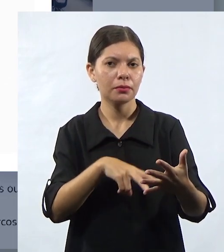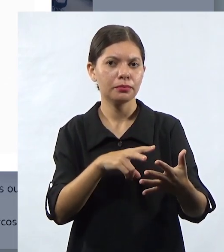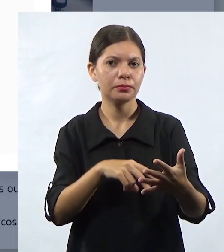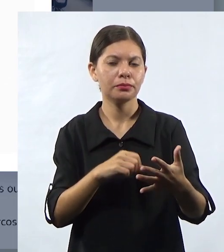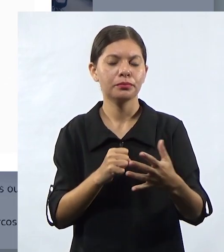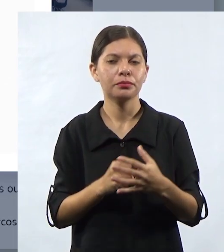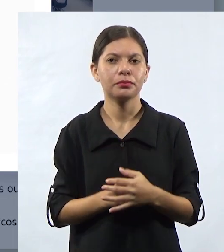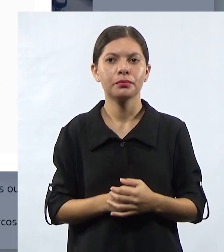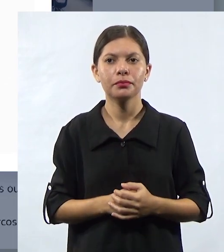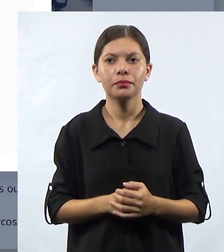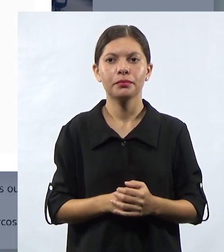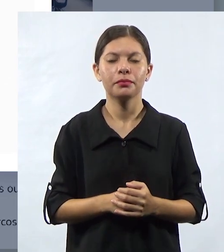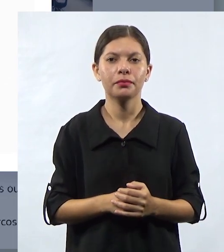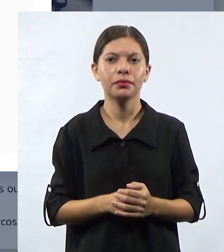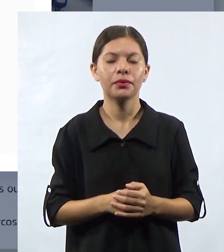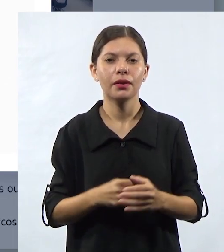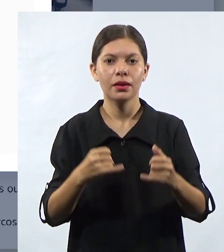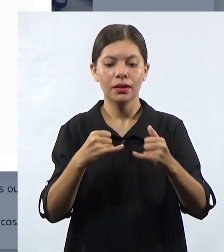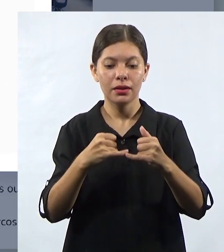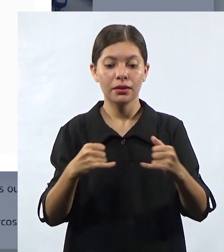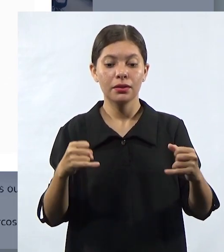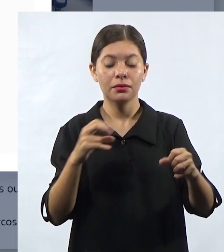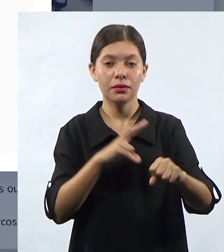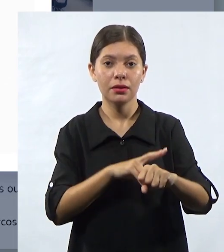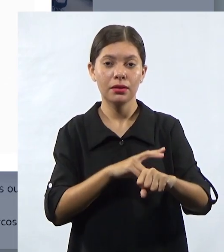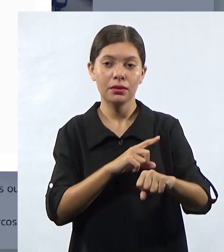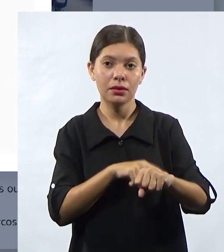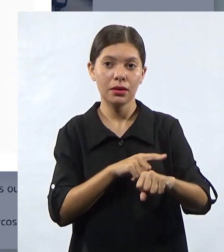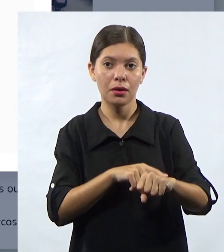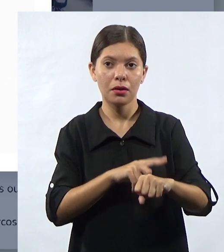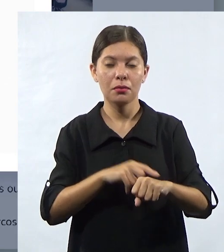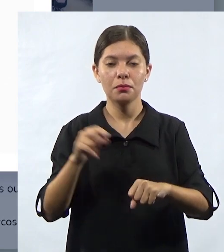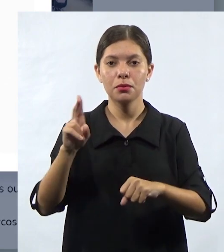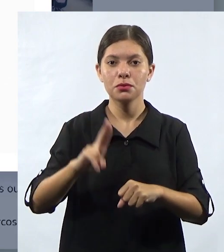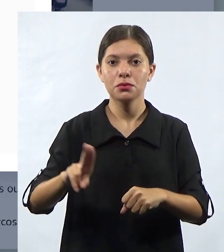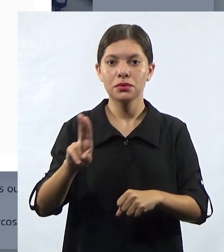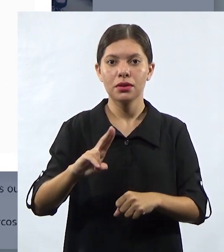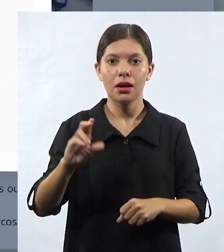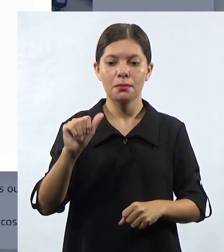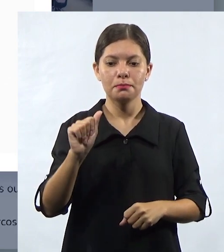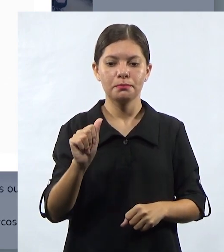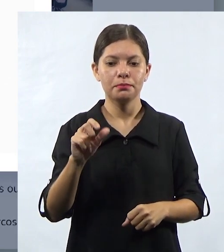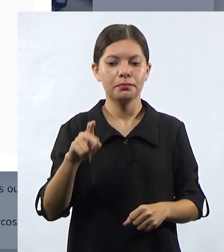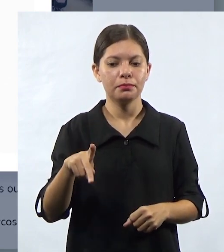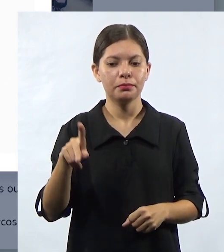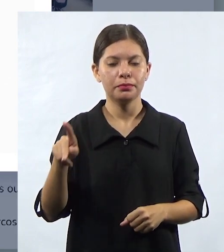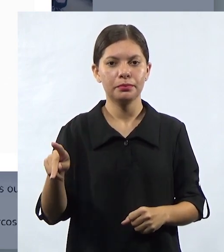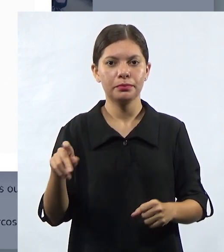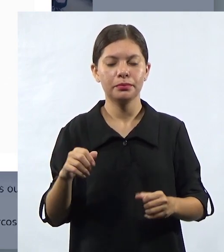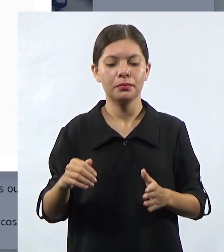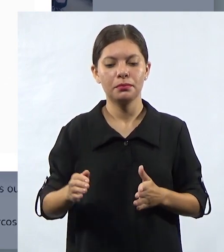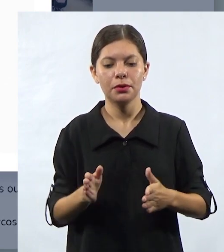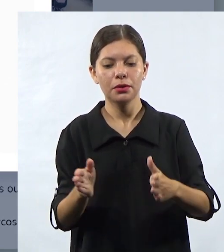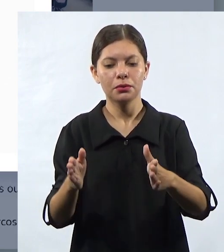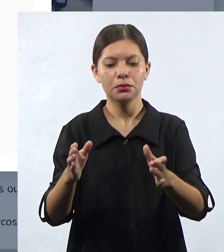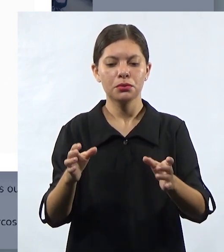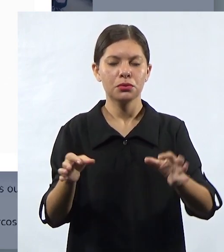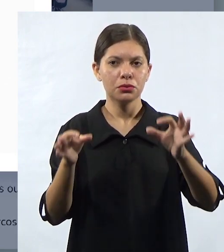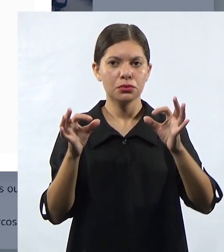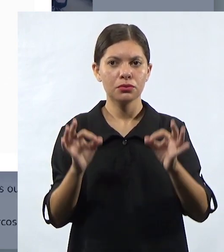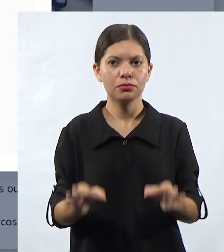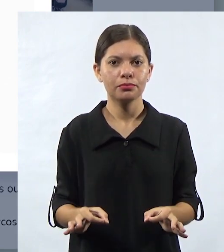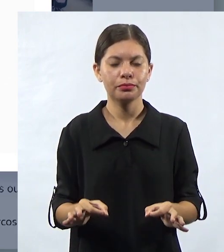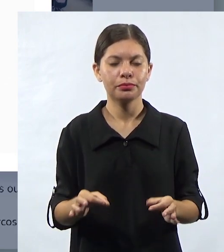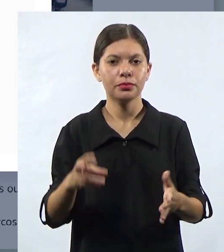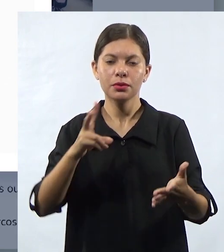psiconeurológica. Na linha do tempo, não. Eu posso usar até o aplicativo, mas eu tenho que saber que ela tem um percurso bem definido e